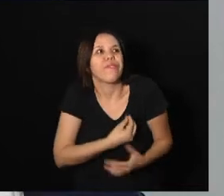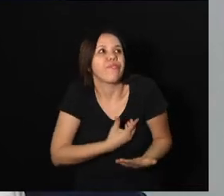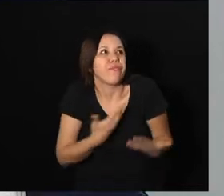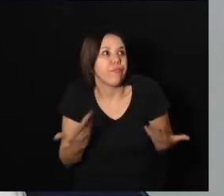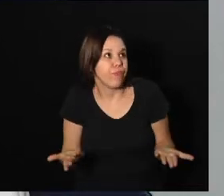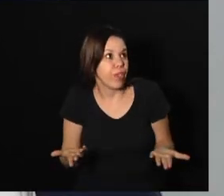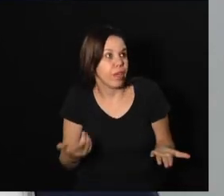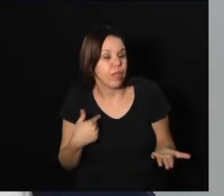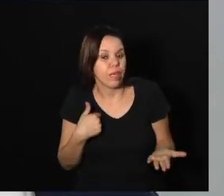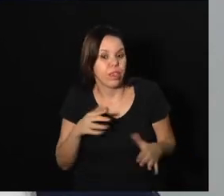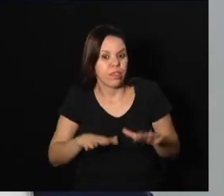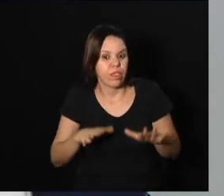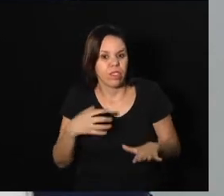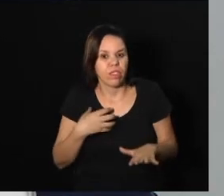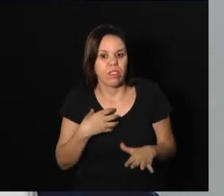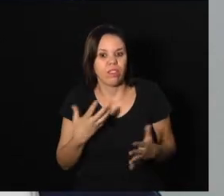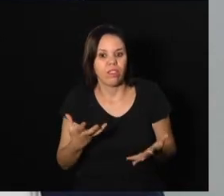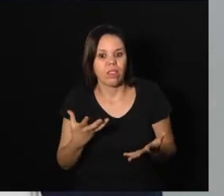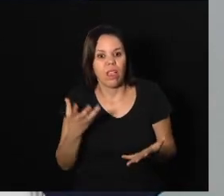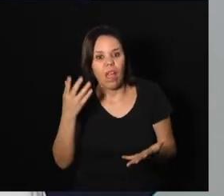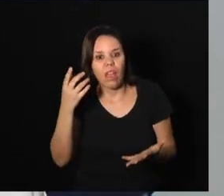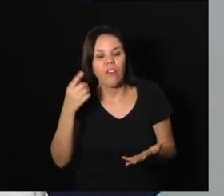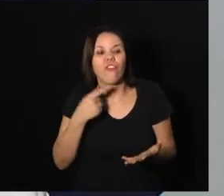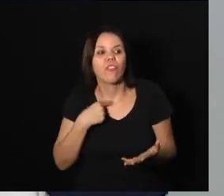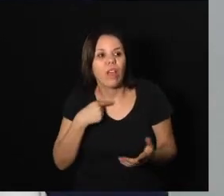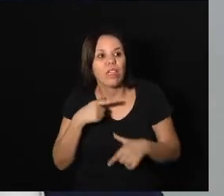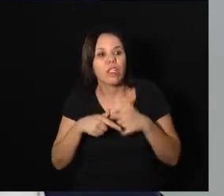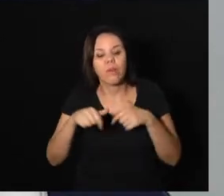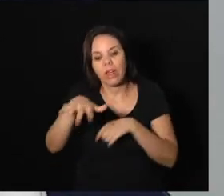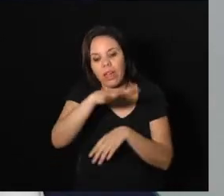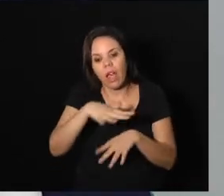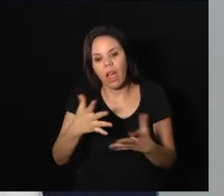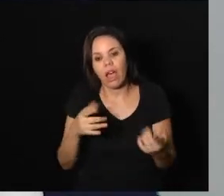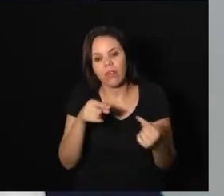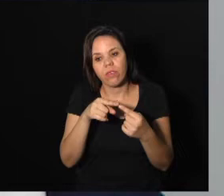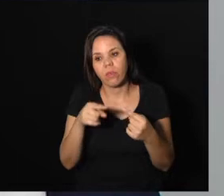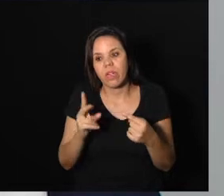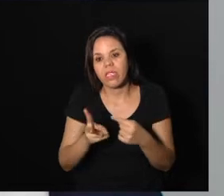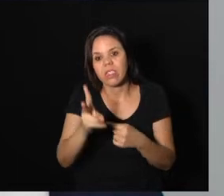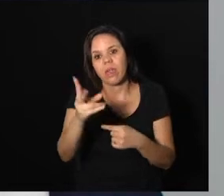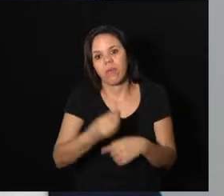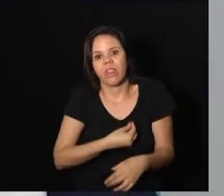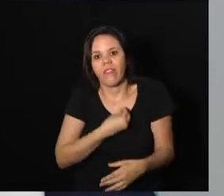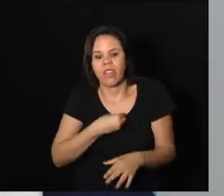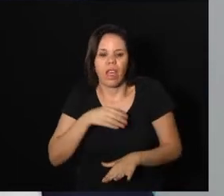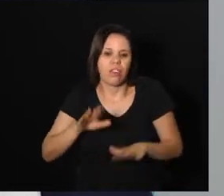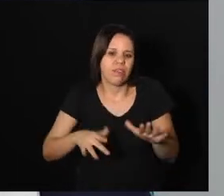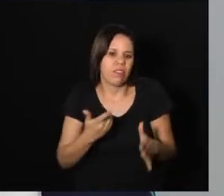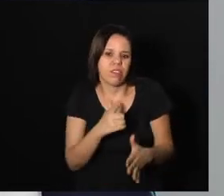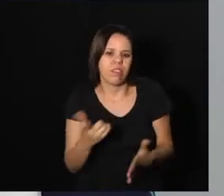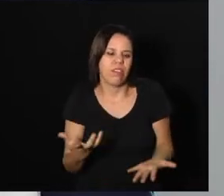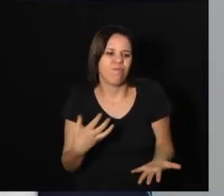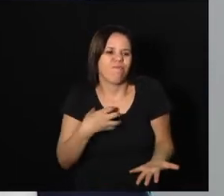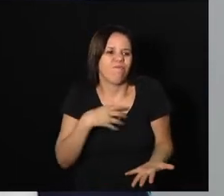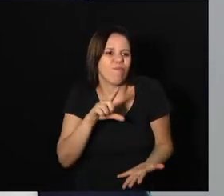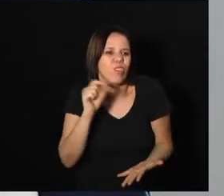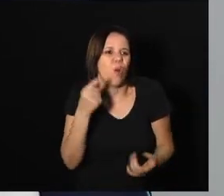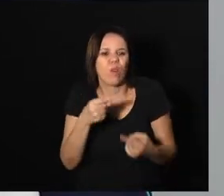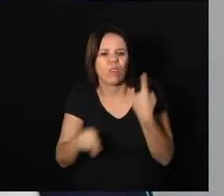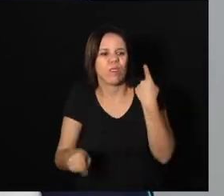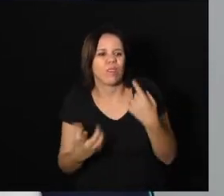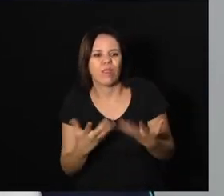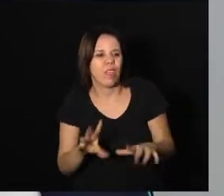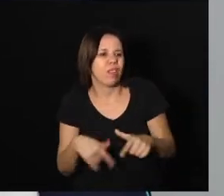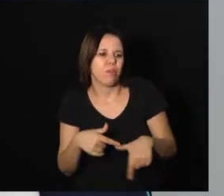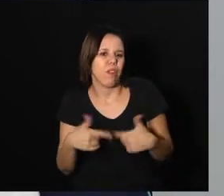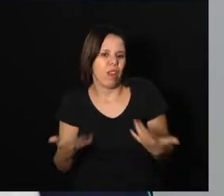porque a profissão é uma escolha que a gente quer atuar até o restante da nossa vida, e aí não tem sentido escolher uma profissão que você não quer ir